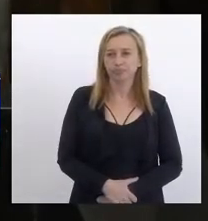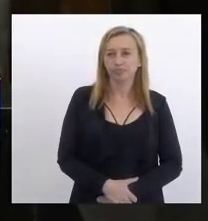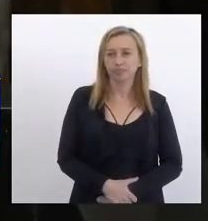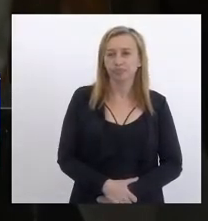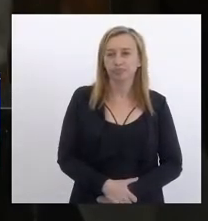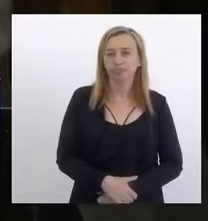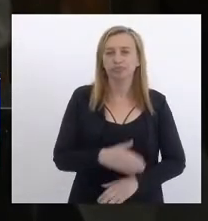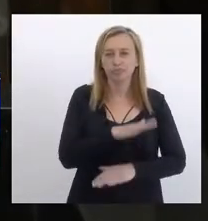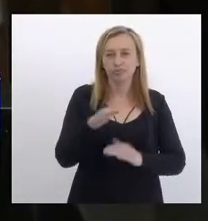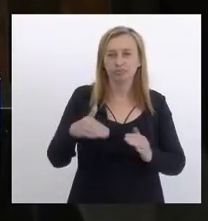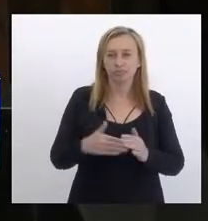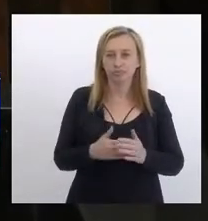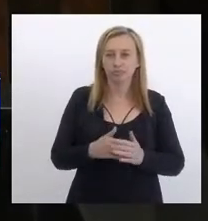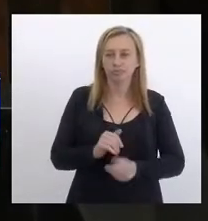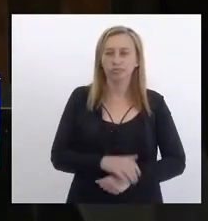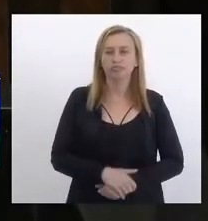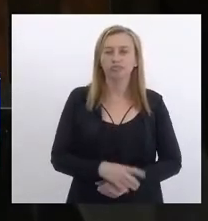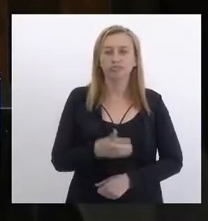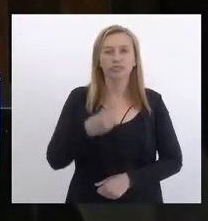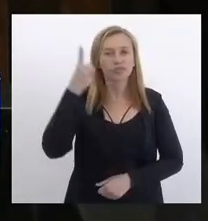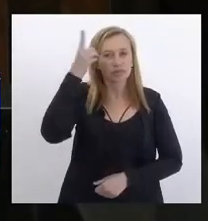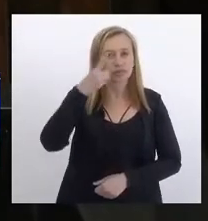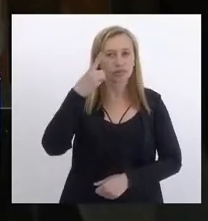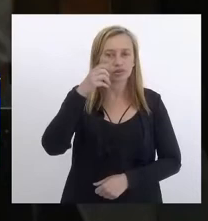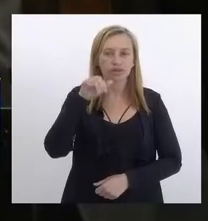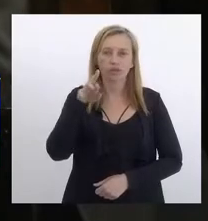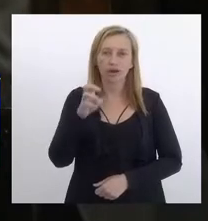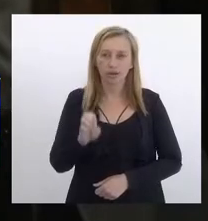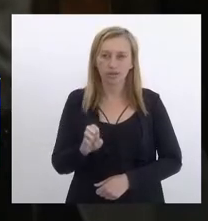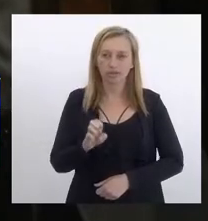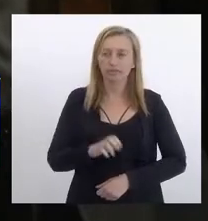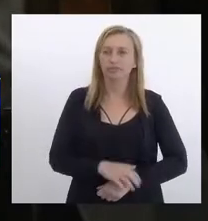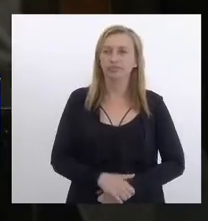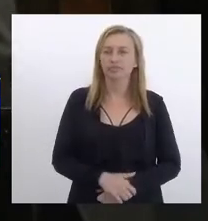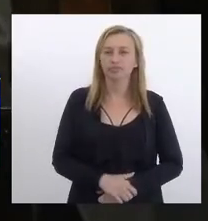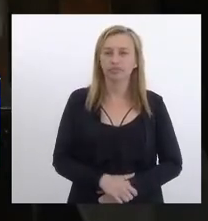Senhoras e senhores, deputado Dauaire